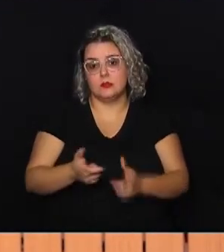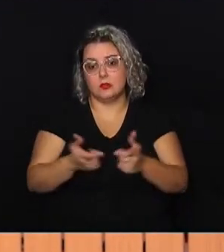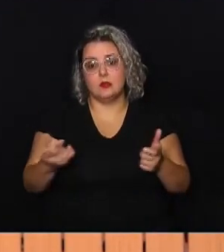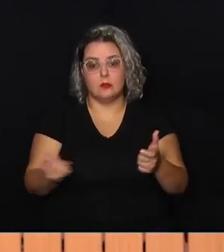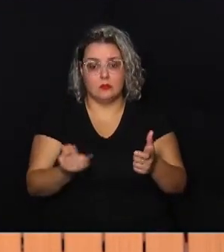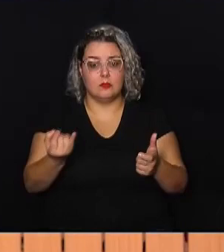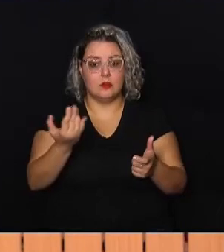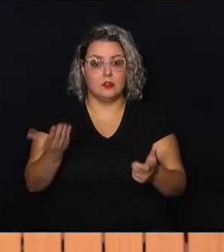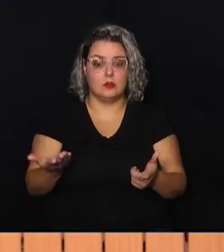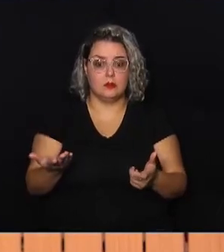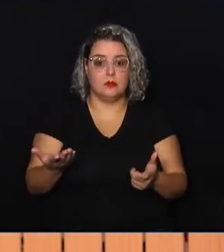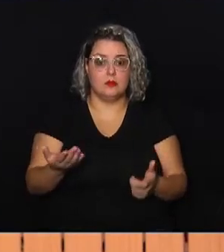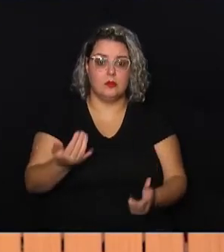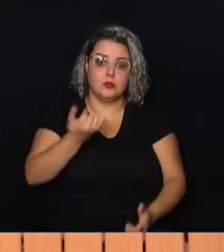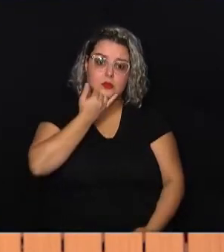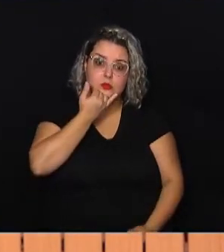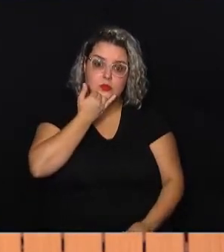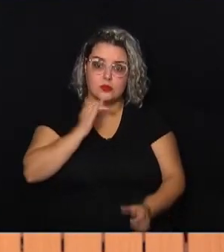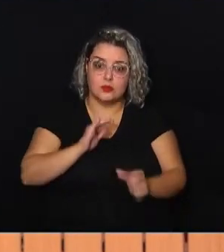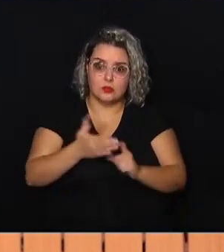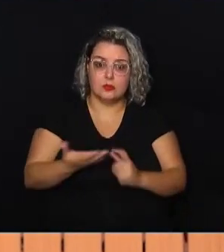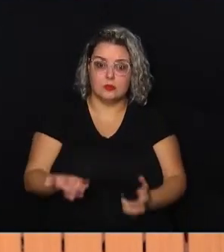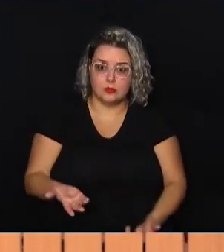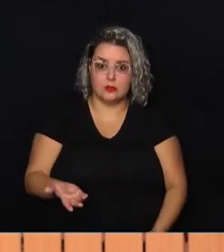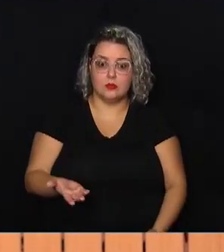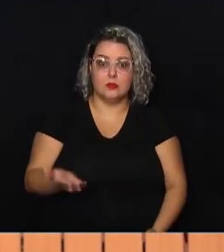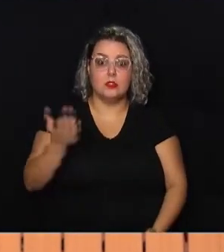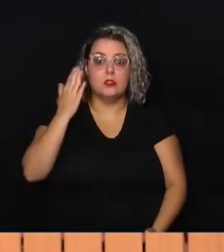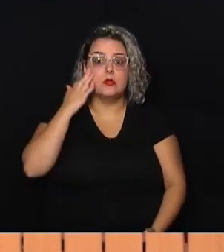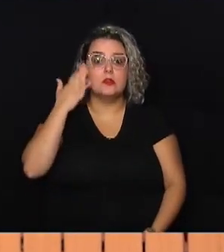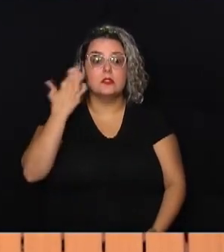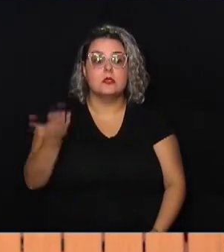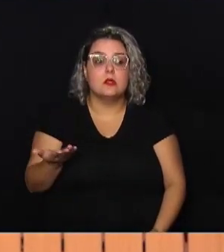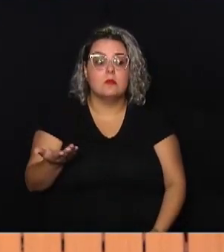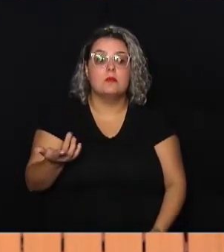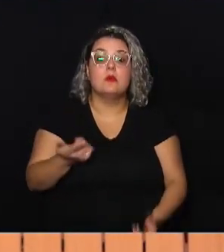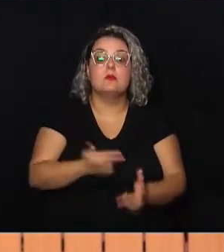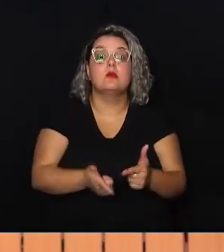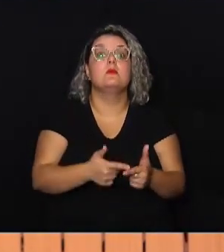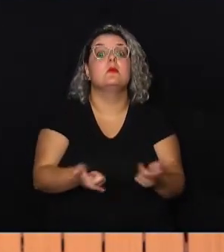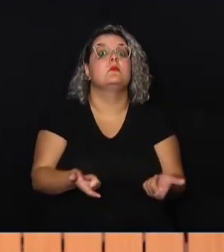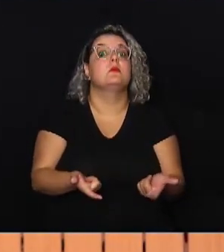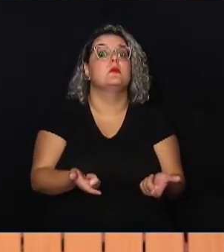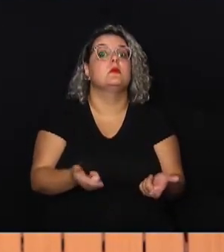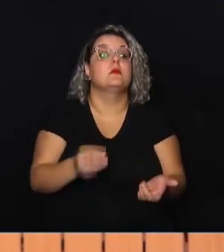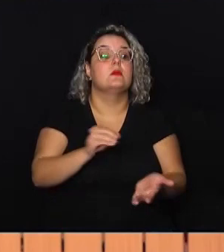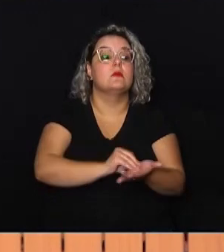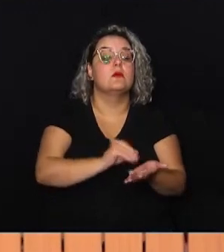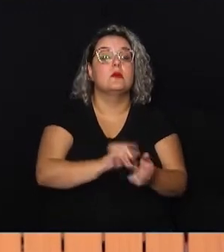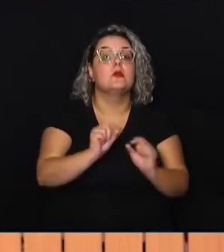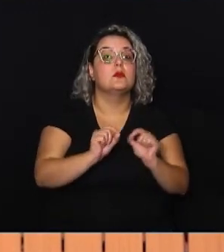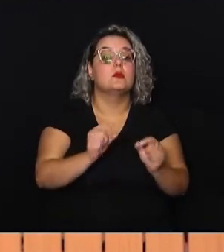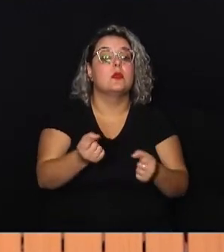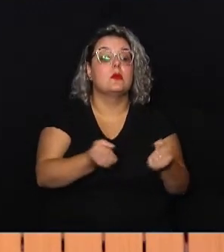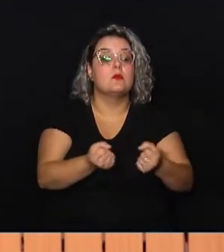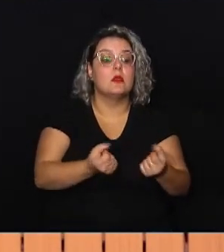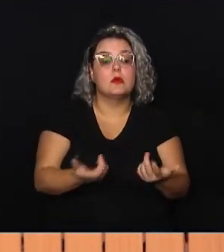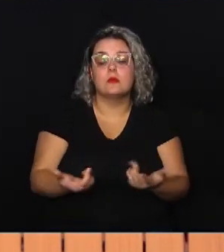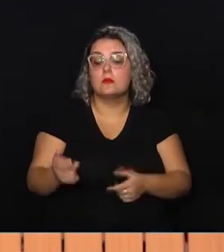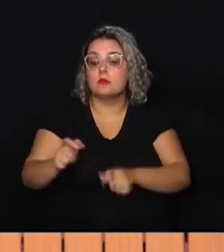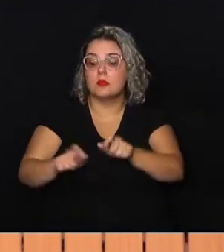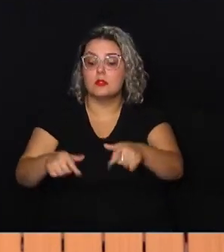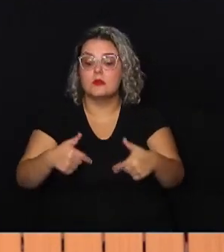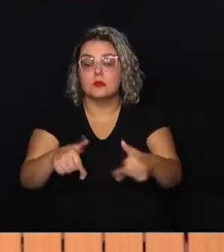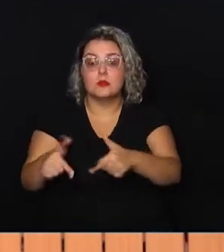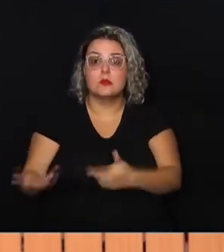falando português, claro, desculpando a expressão, do buraco. O que está faltando? São veículos, são pessoas, a demanda aumentou muito, o que eu acho